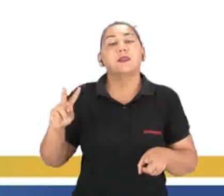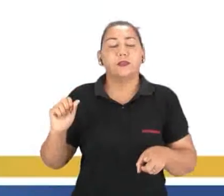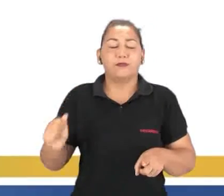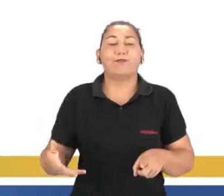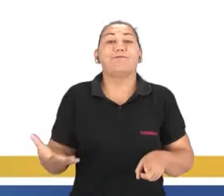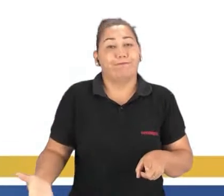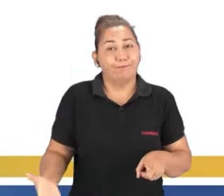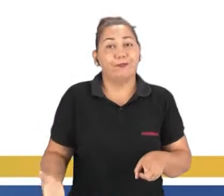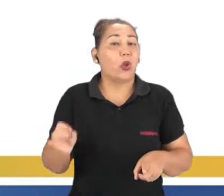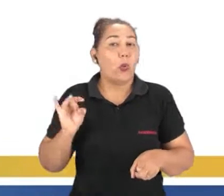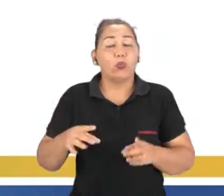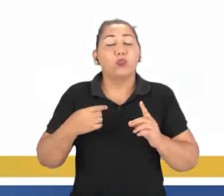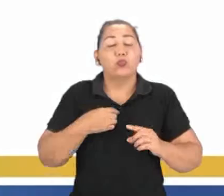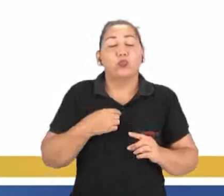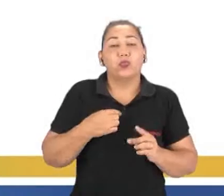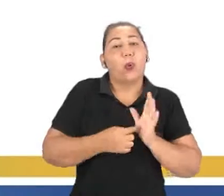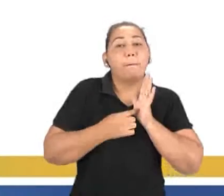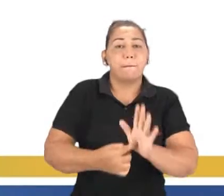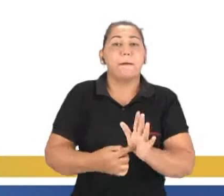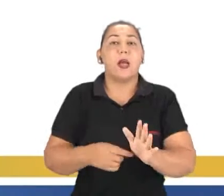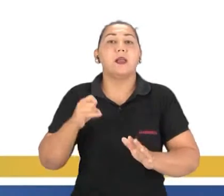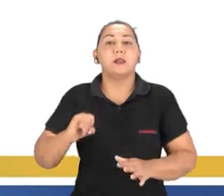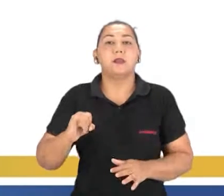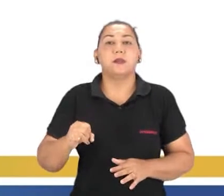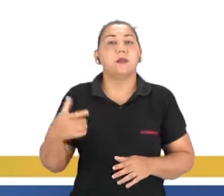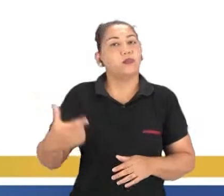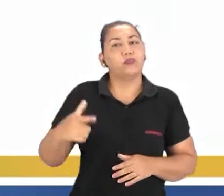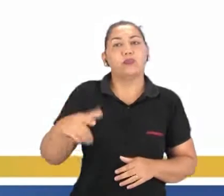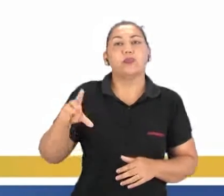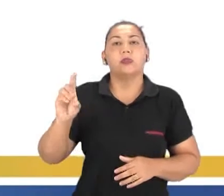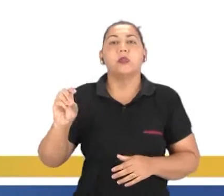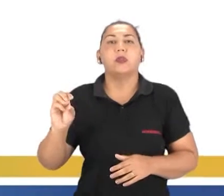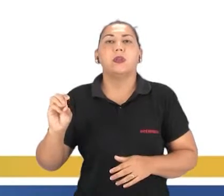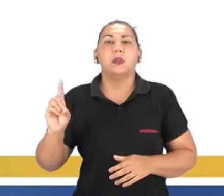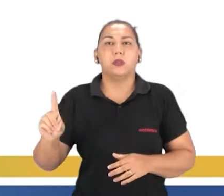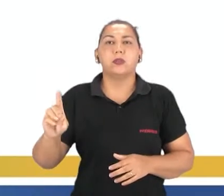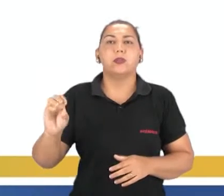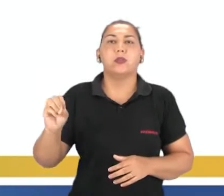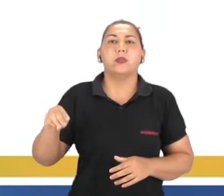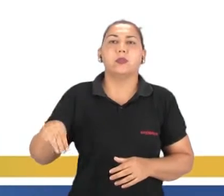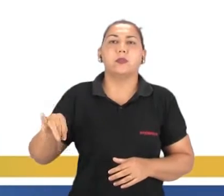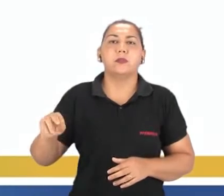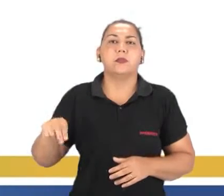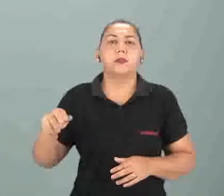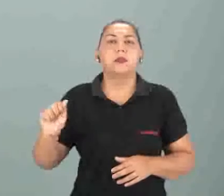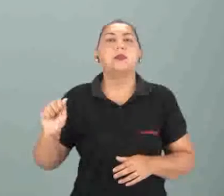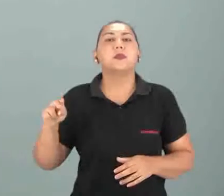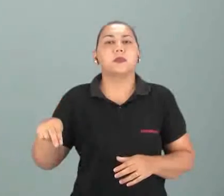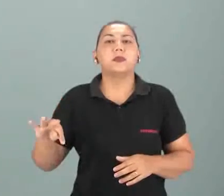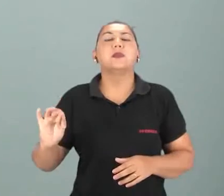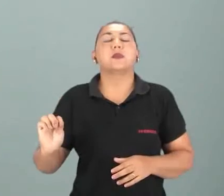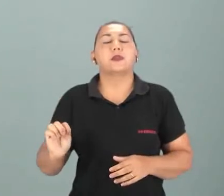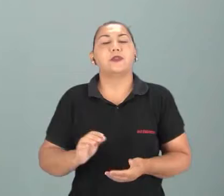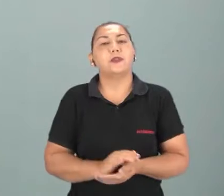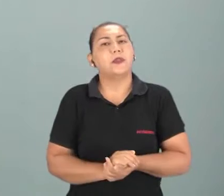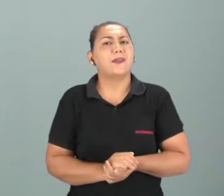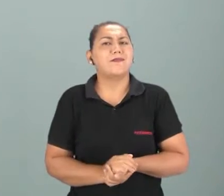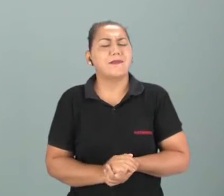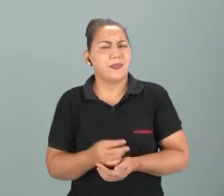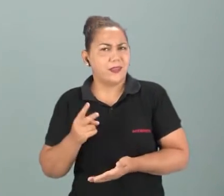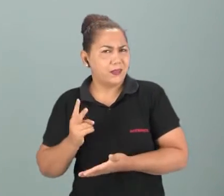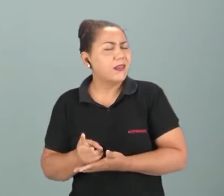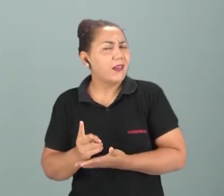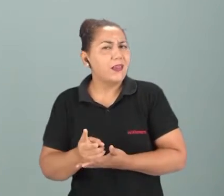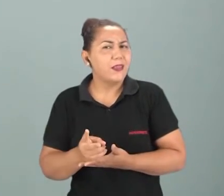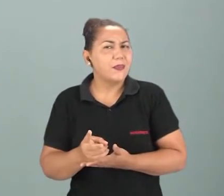dominante. Então ele queria saber, do cruzamento dessas ervilhas, sempre as ervilhas geradas vão ser amarelas e lisas e